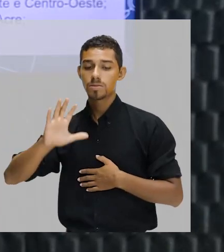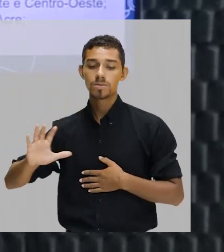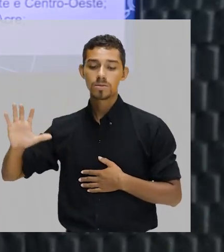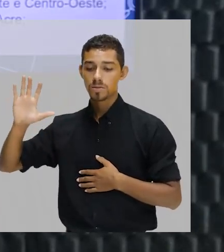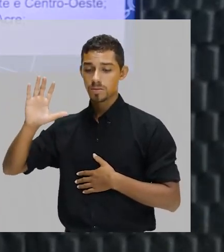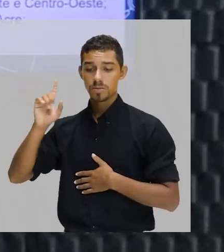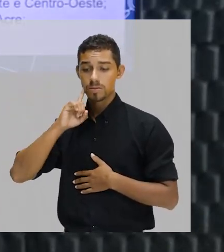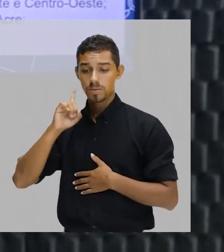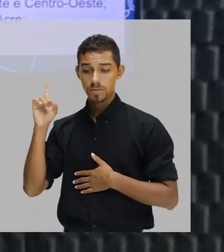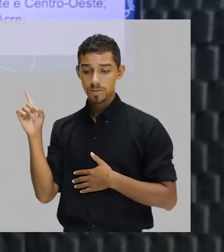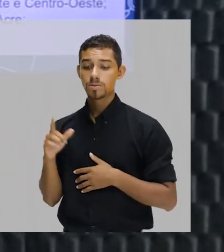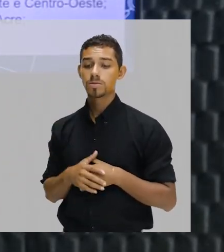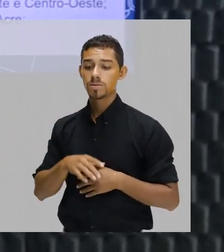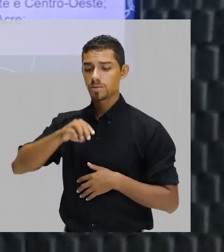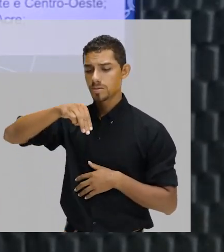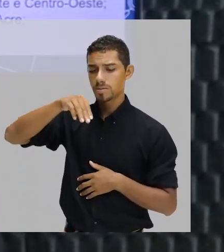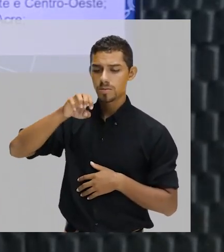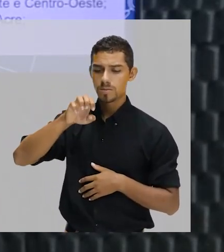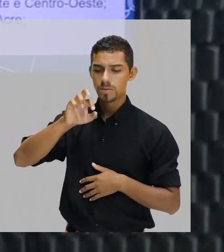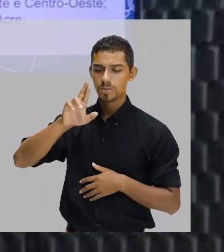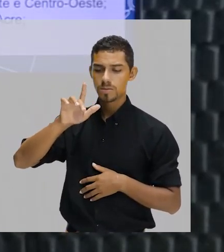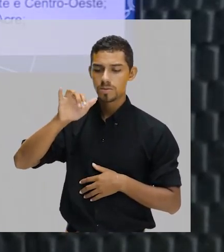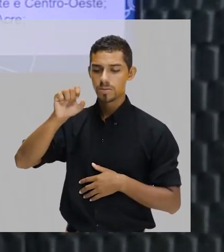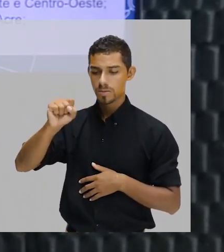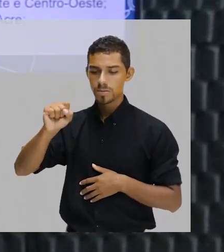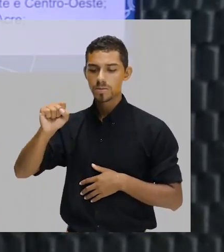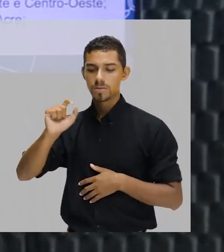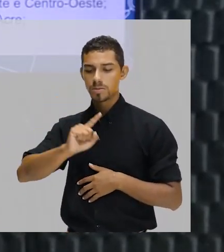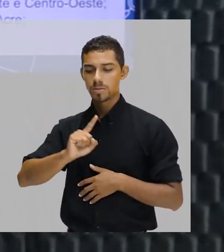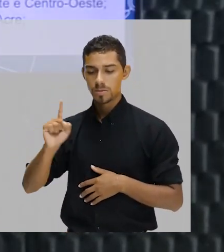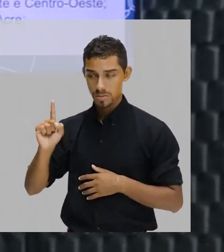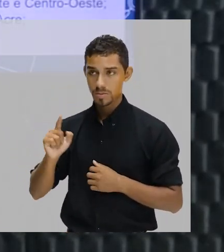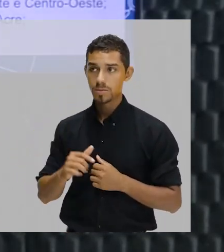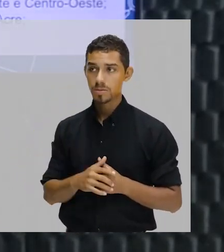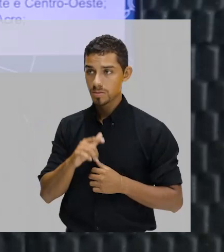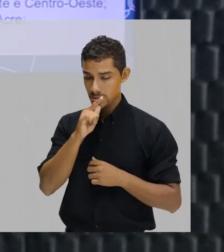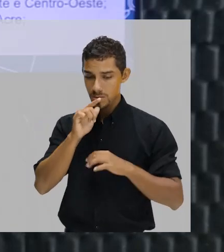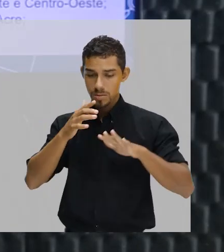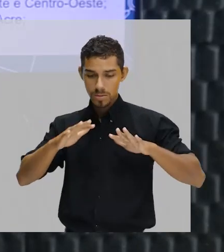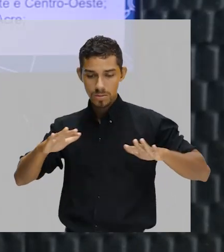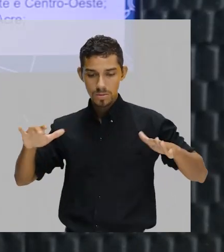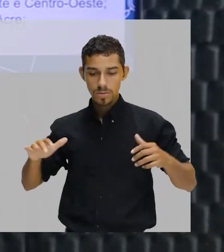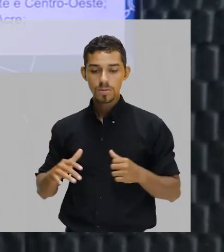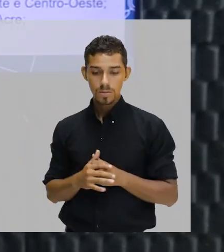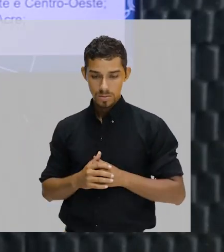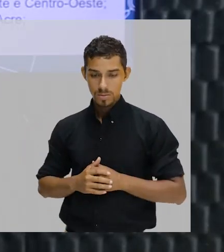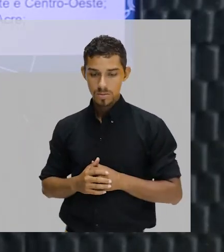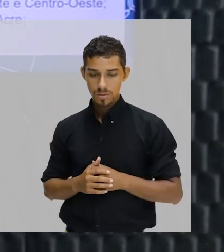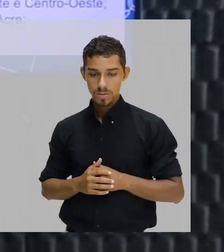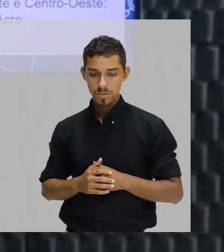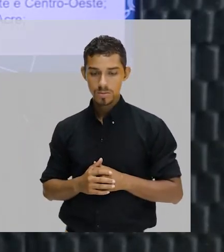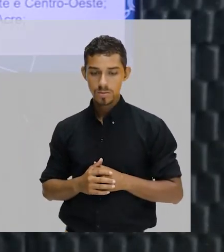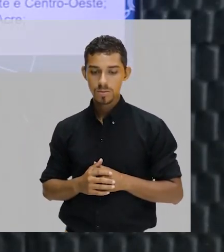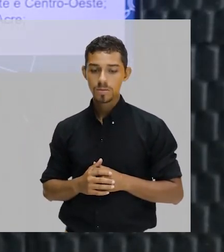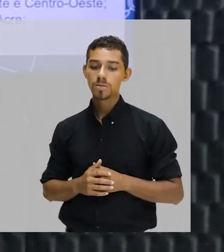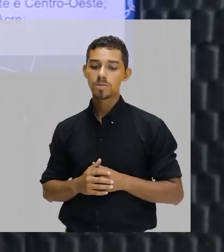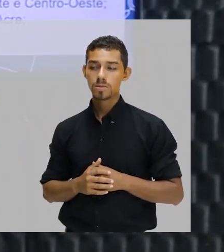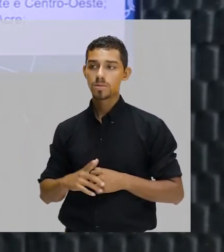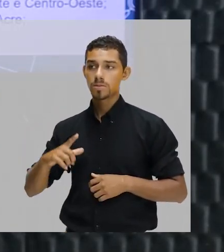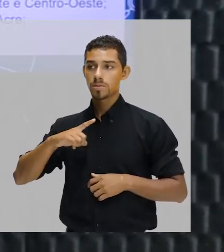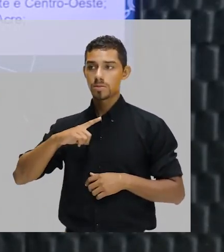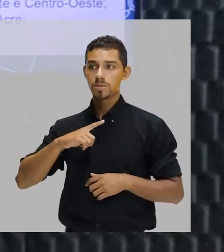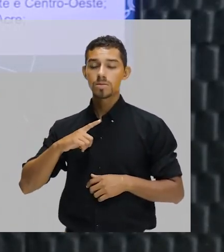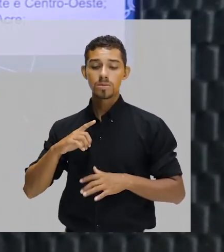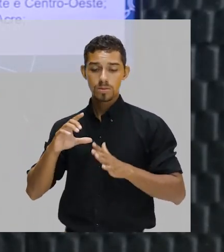tá certo? O meridiano é que estabelece o marco, né? Então, sempre que a gente vem aqui para o lado oeste, as horas tendem a diminuir, então o Brasil